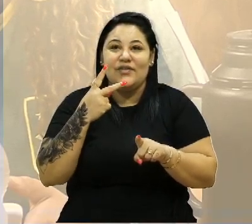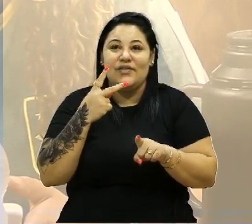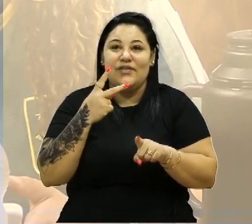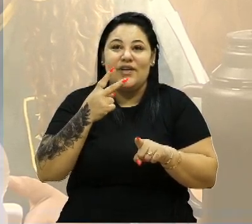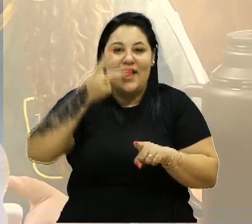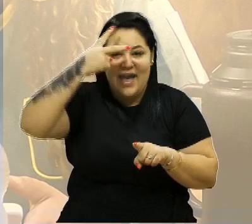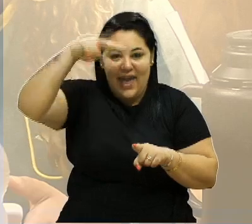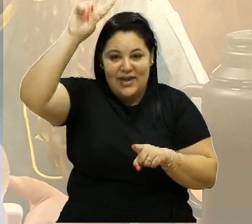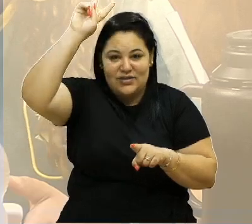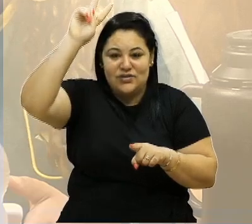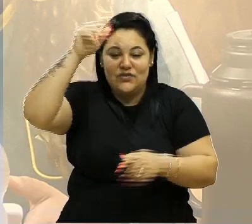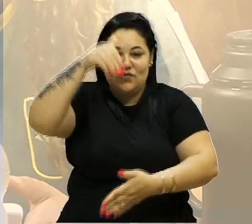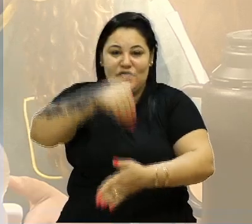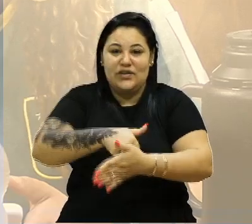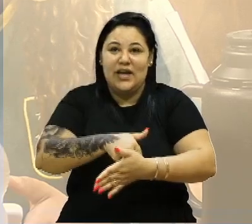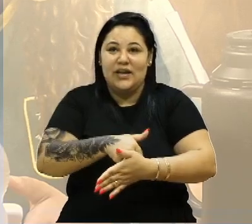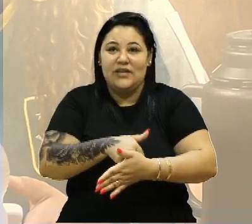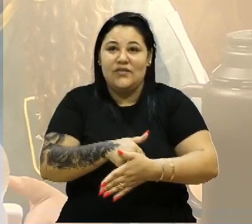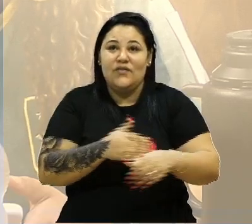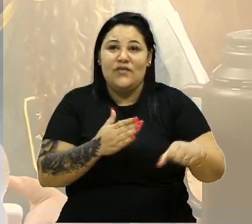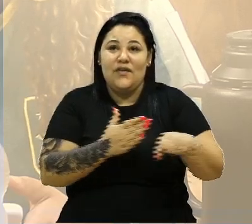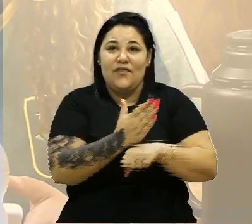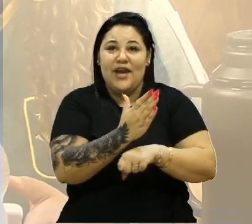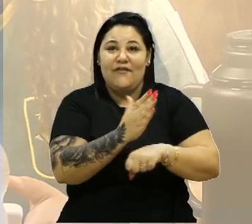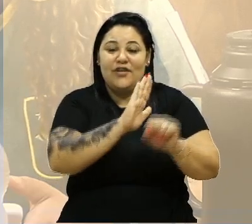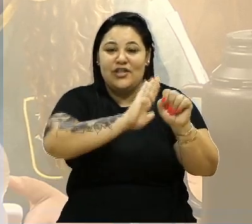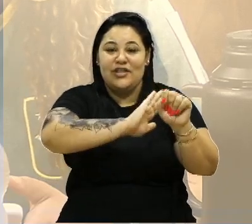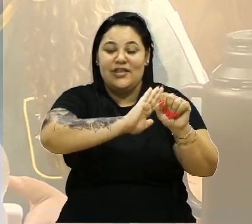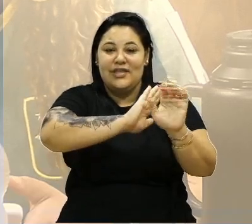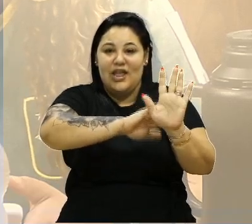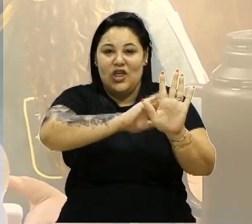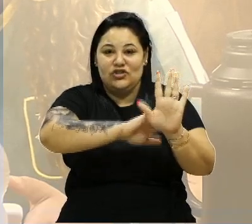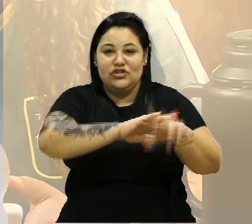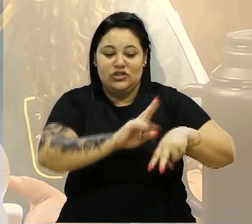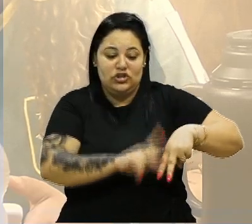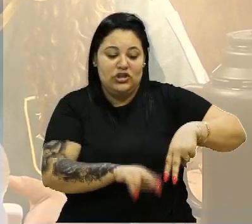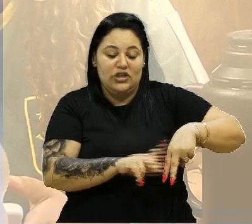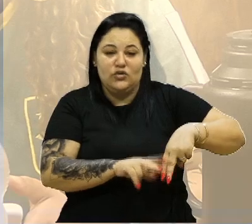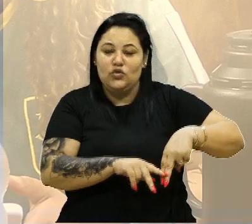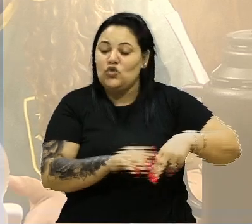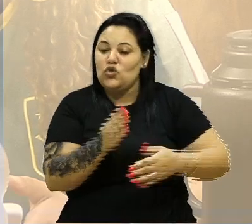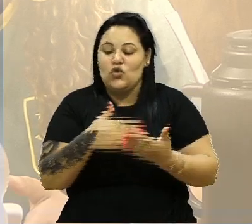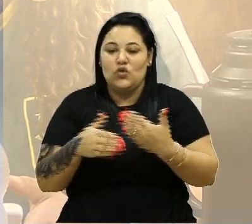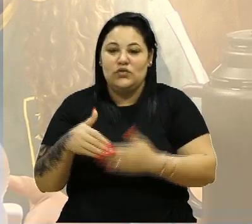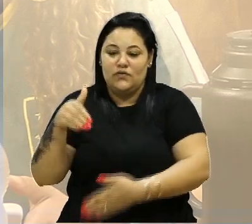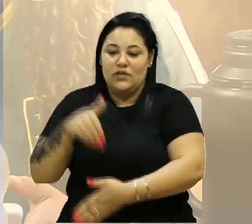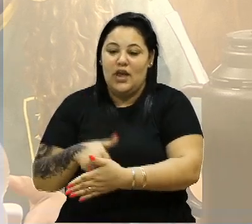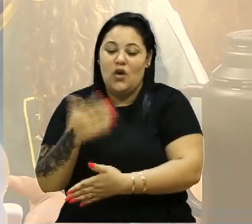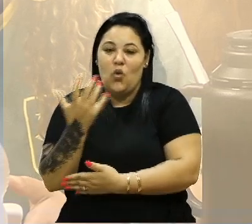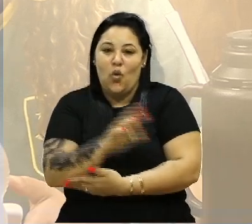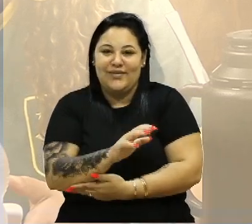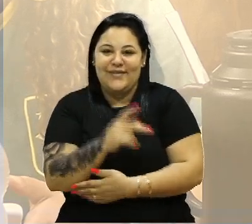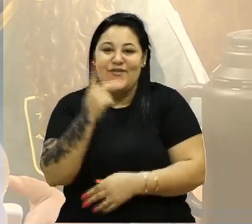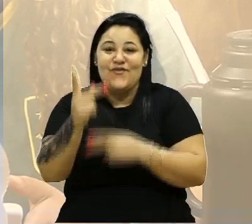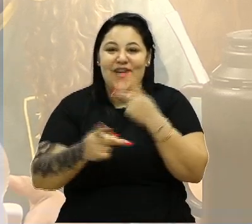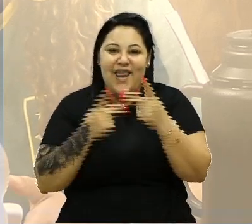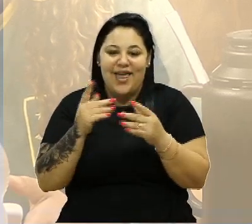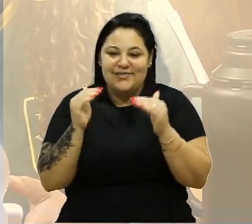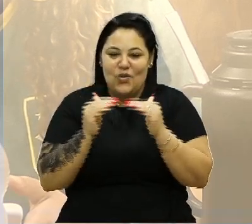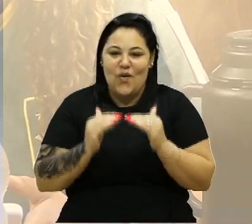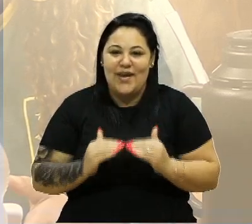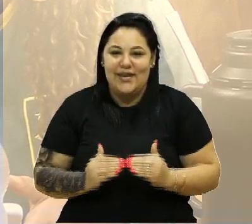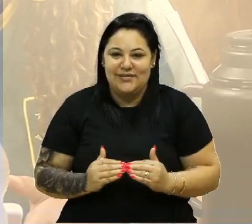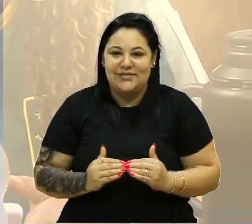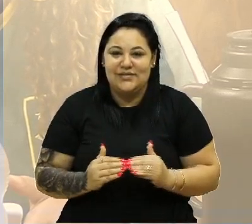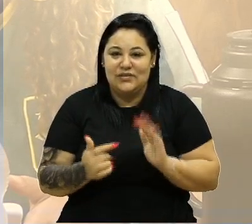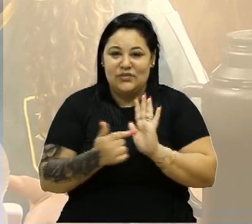votaram favoráveis à ideologia de gênero. Todos os outros votaram contrários, o senhor com argumentos plausíveis e que mostravam não só esse, mas